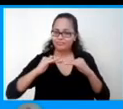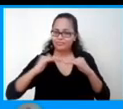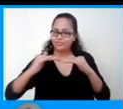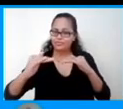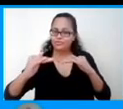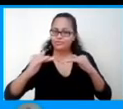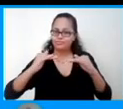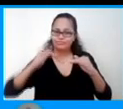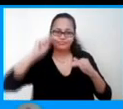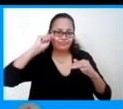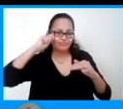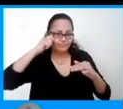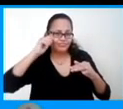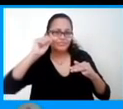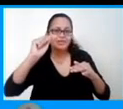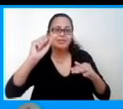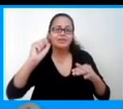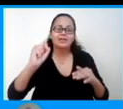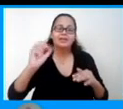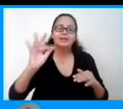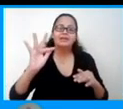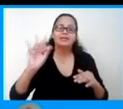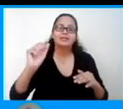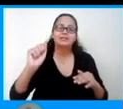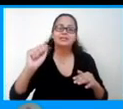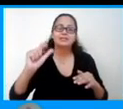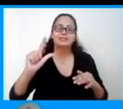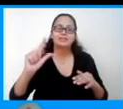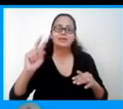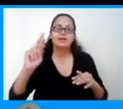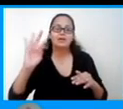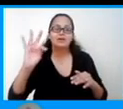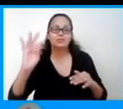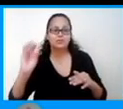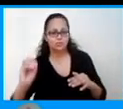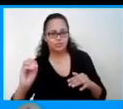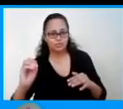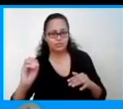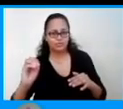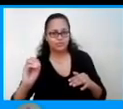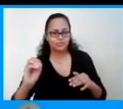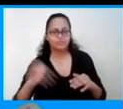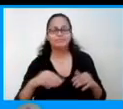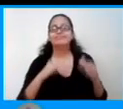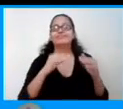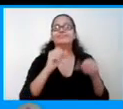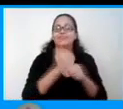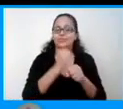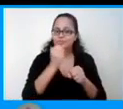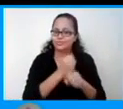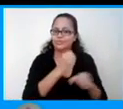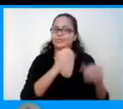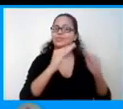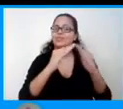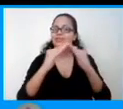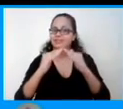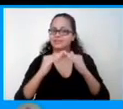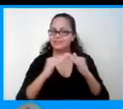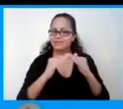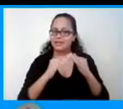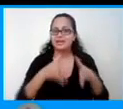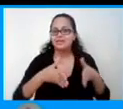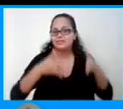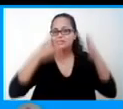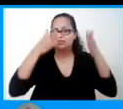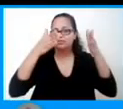de asfalto, cimento e outros materiais, né? Calçadas, casas, né? Edifícios.